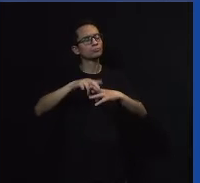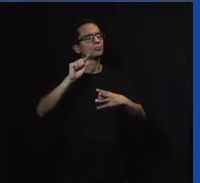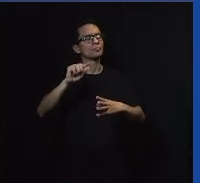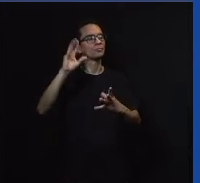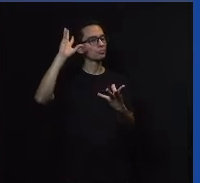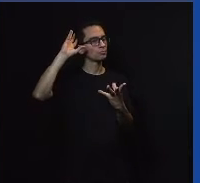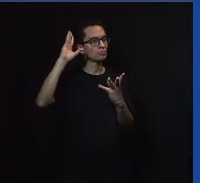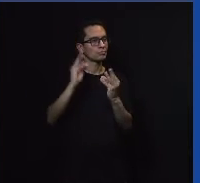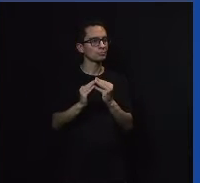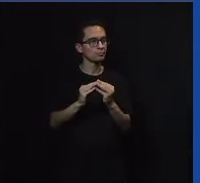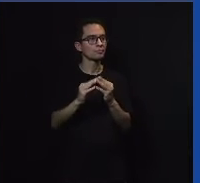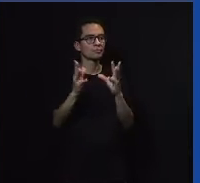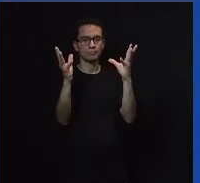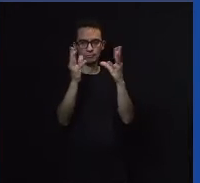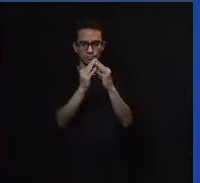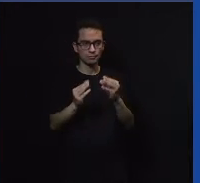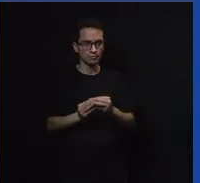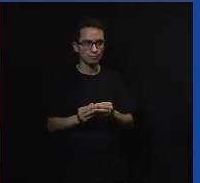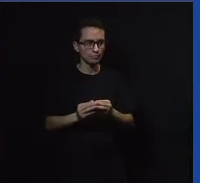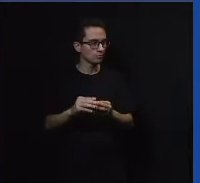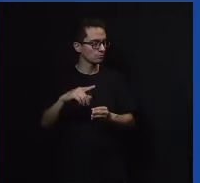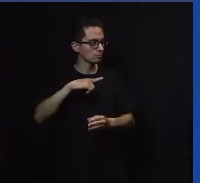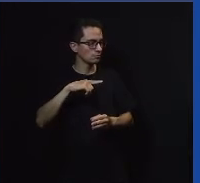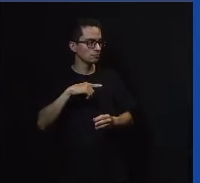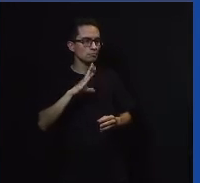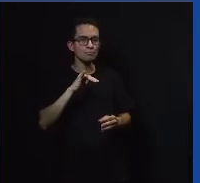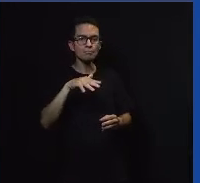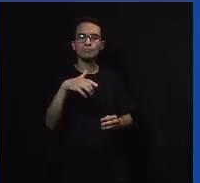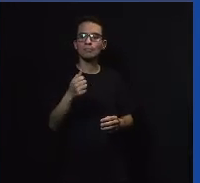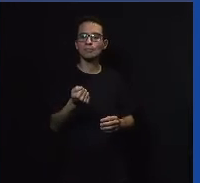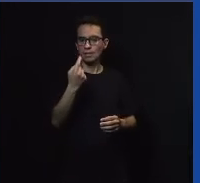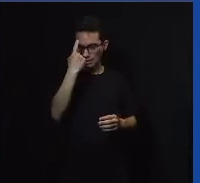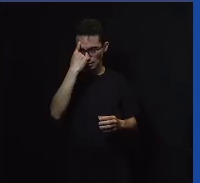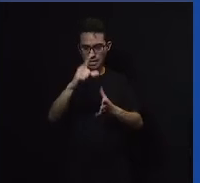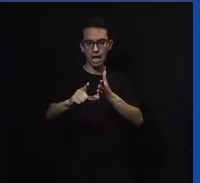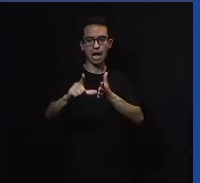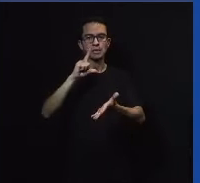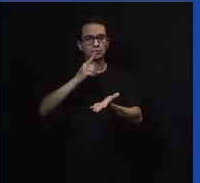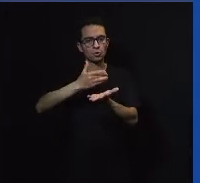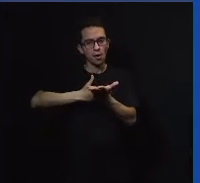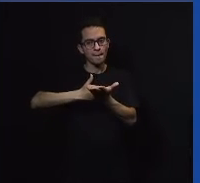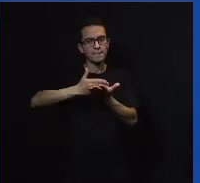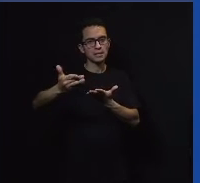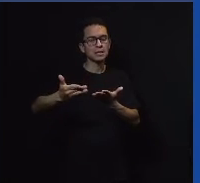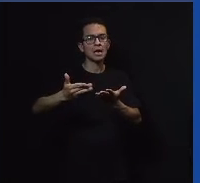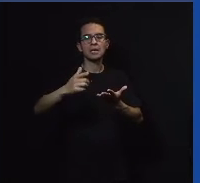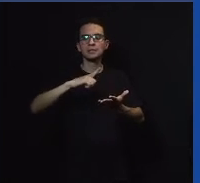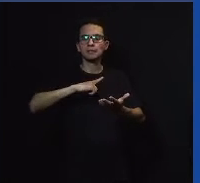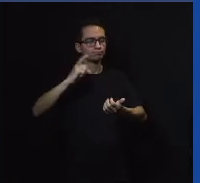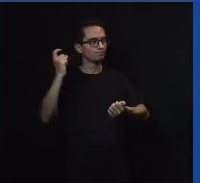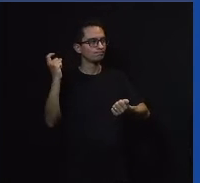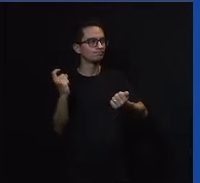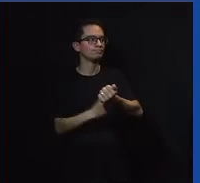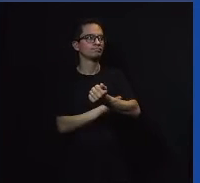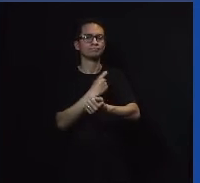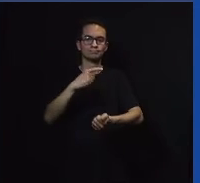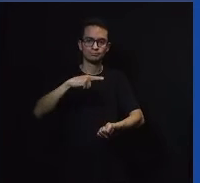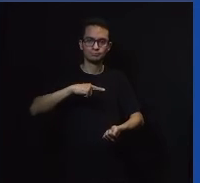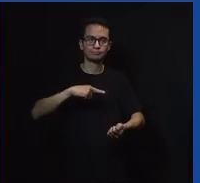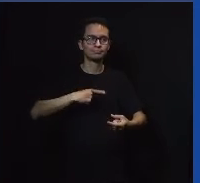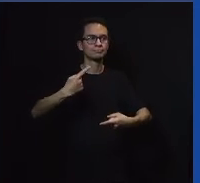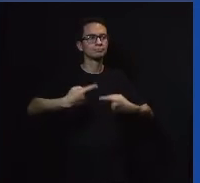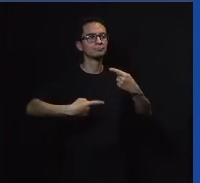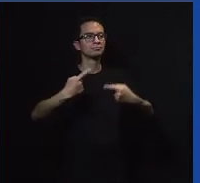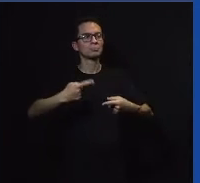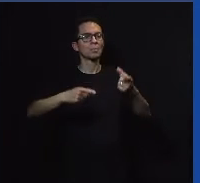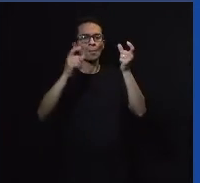ponto em que um agente de cidadania fala que antes de entrar no programa tinha raiva da política, não tinha interesse nenhum, e